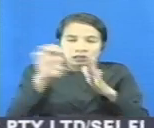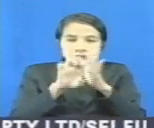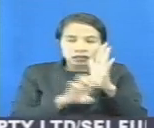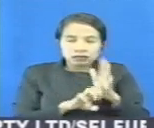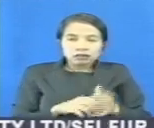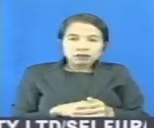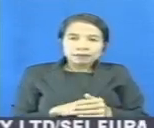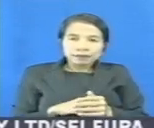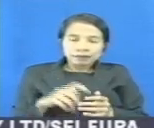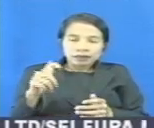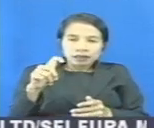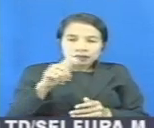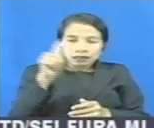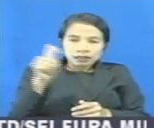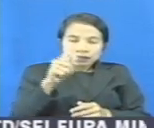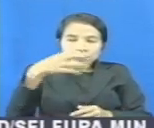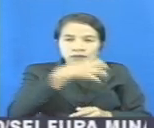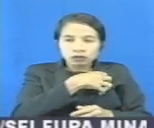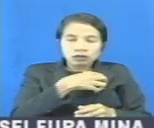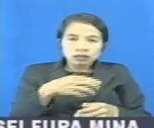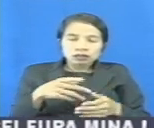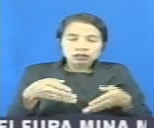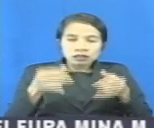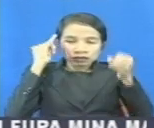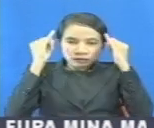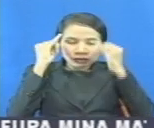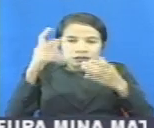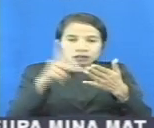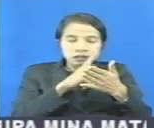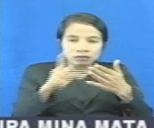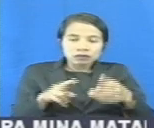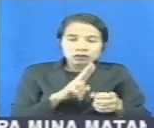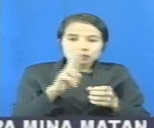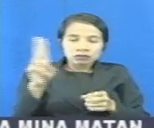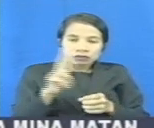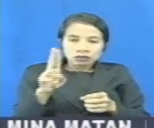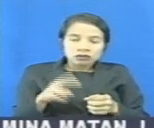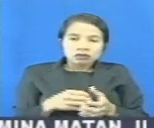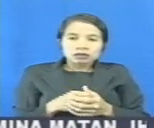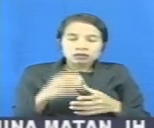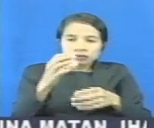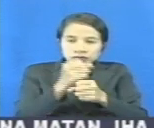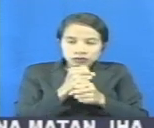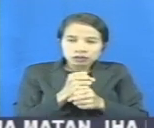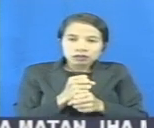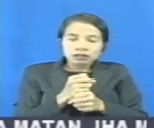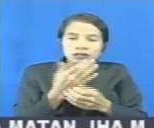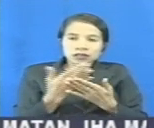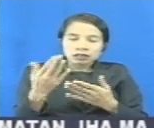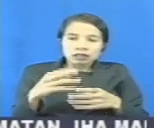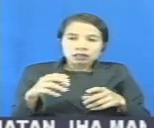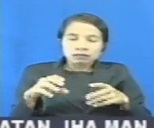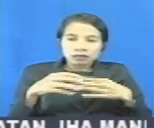Terça-feira semana, a Polícia Nacional Serviço Investigação Criminal executa mandado de detenção busca no apreensão da